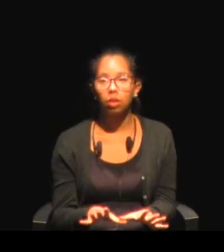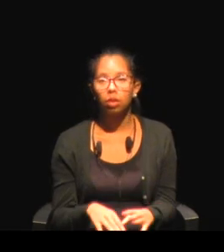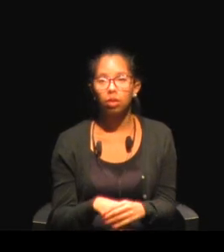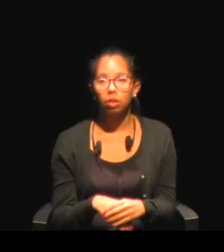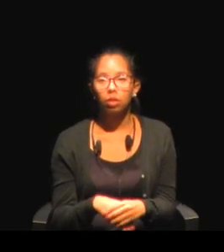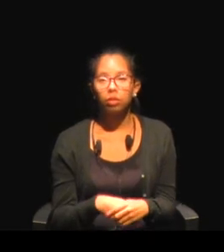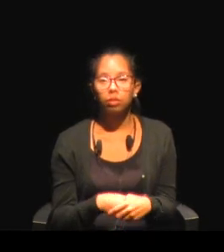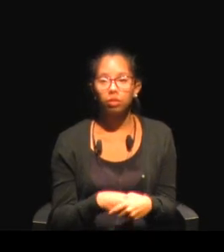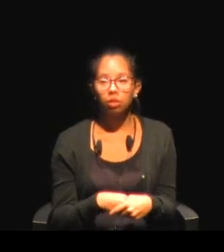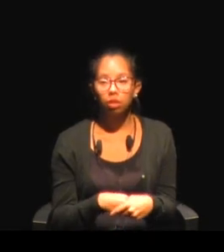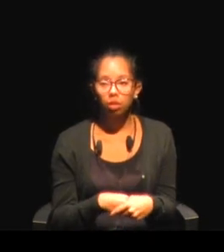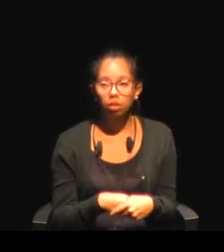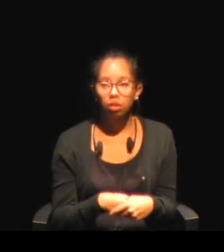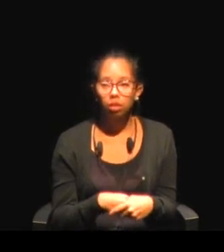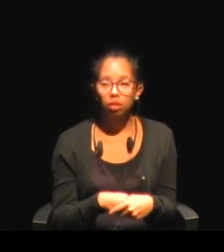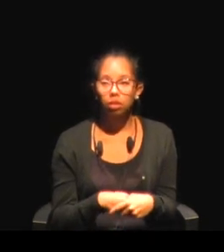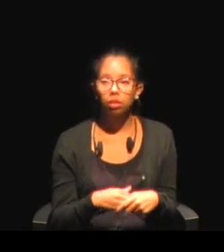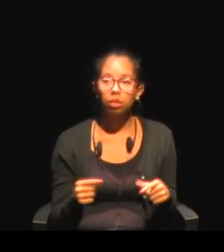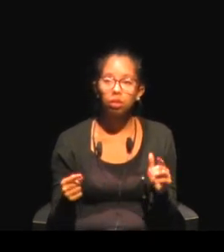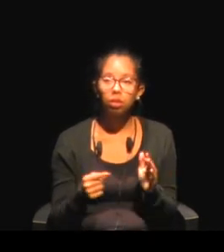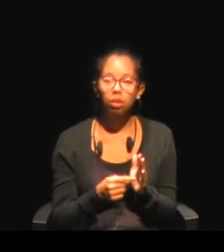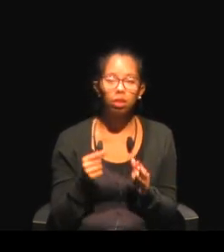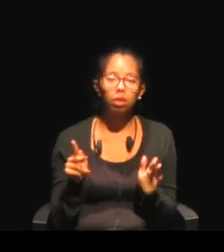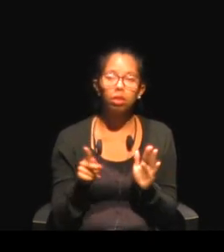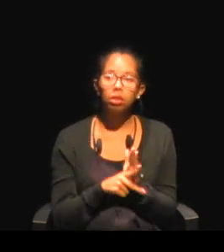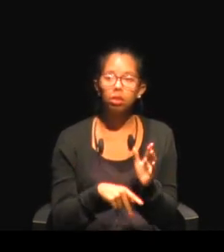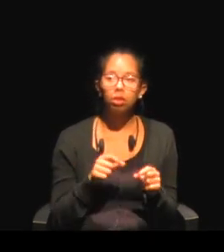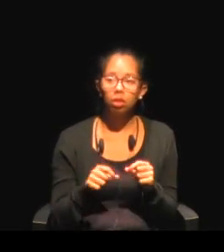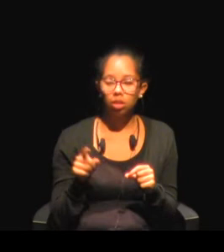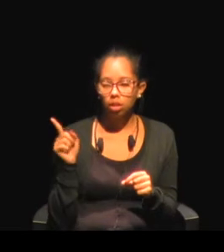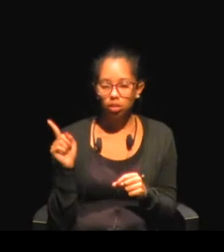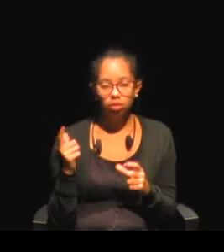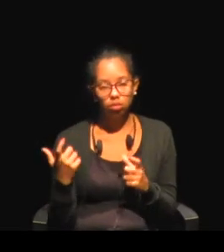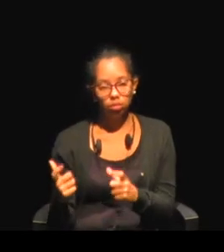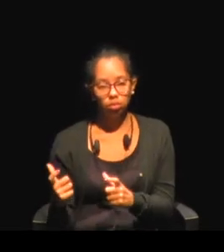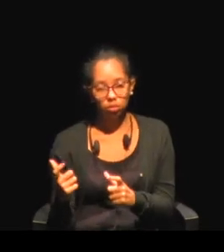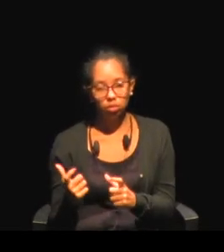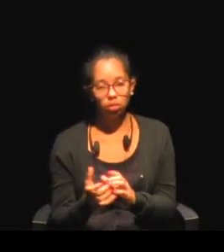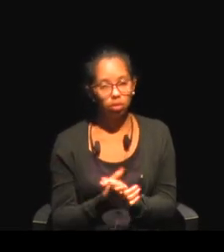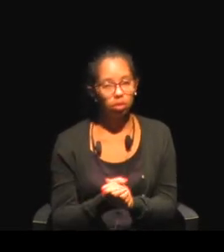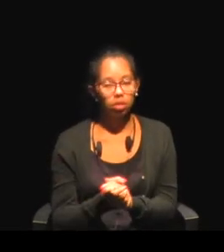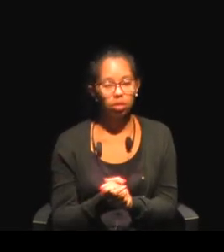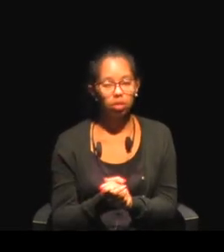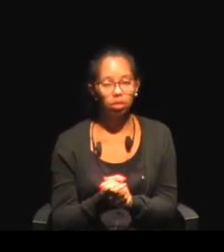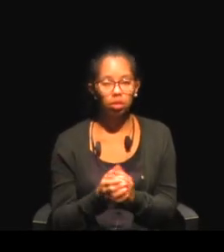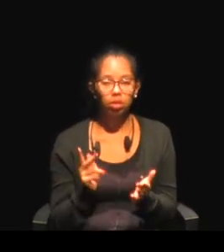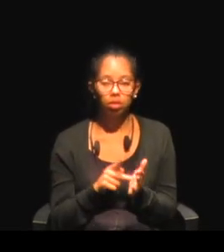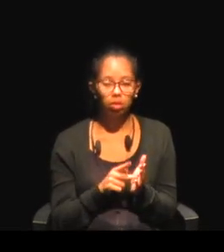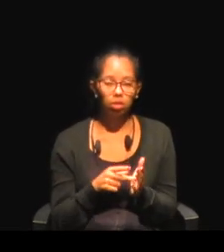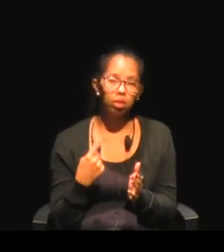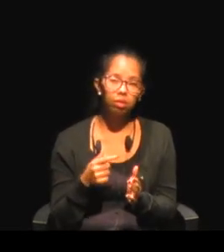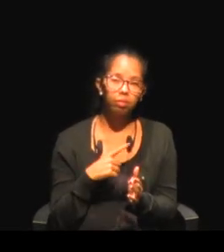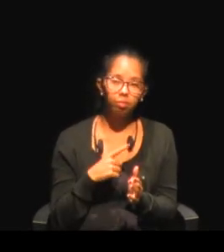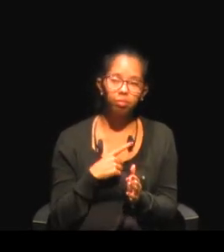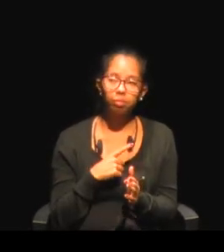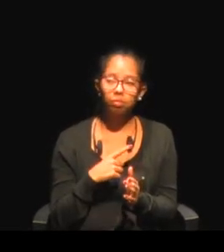novo, assim sucessivamente. E foi destinado para esse projeto esse lugar aqui, ó. Na verdade, o que a